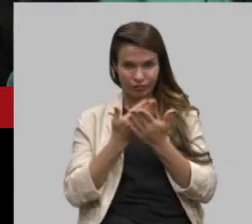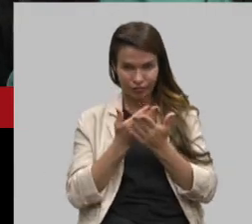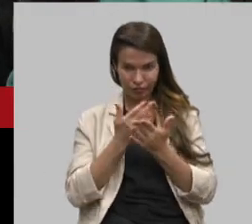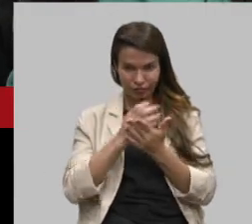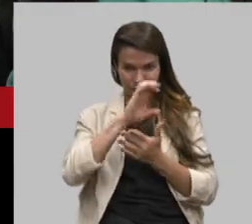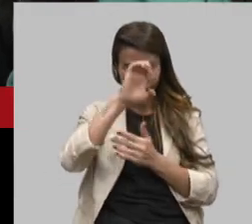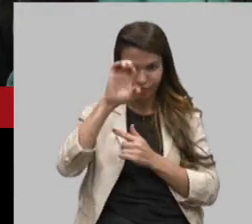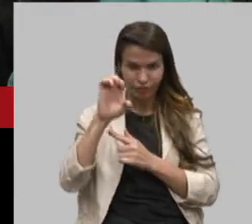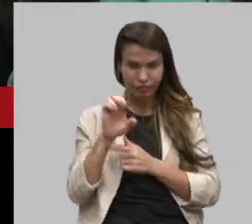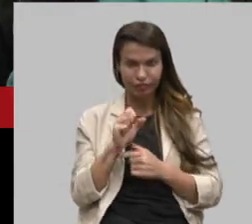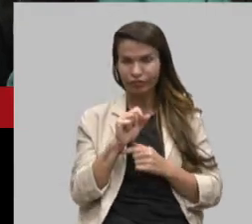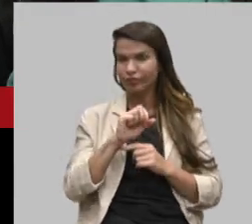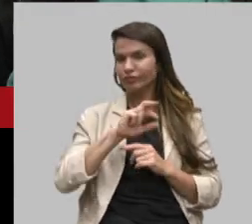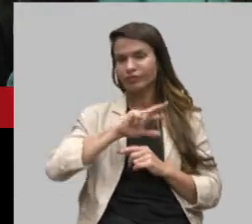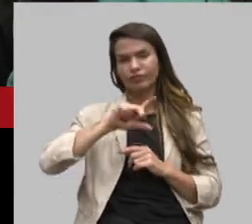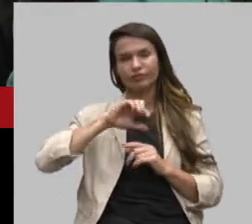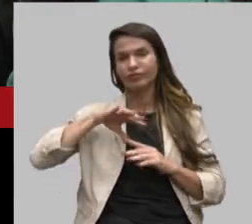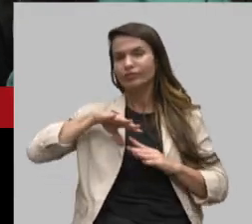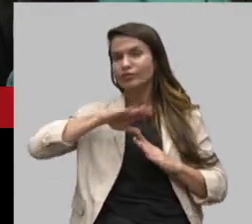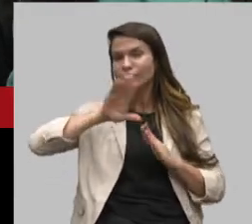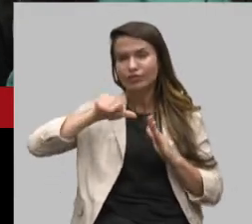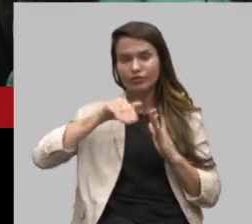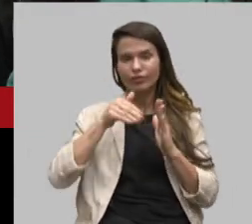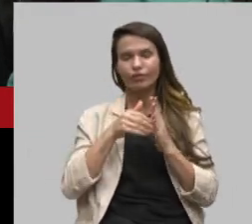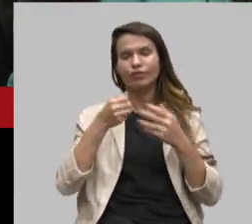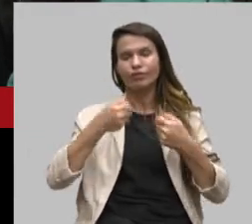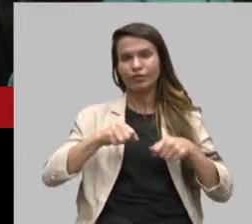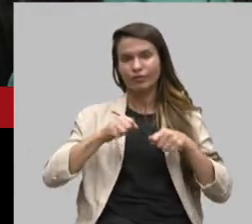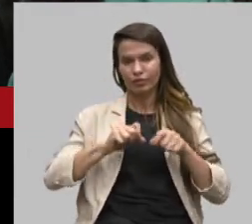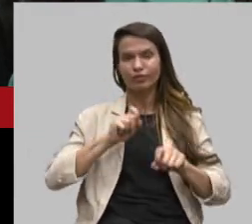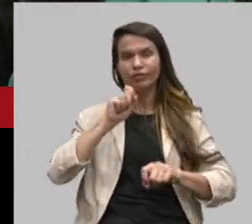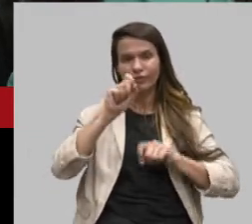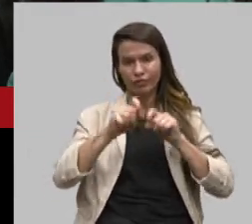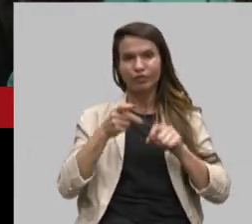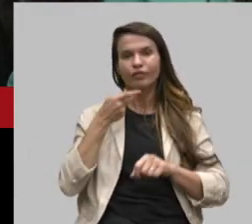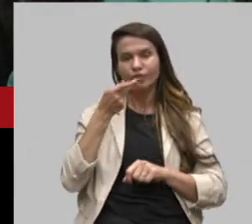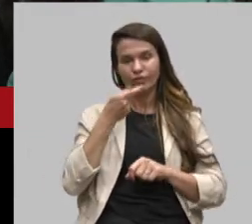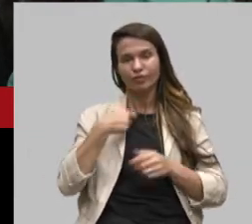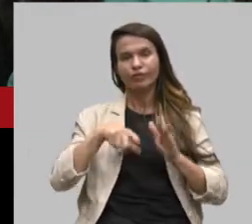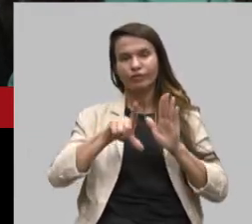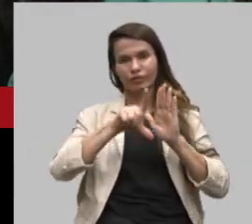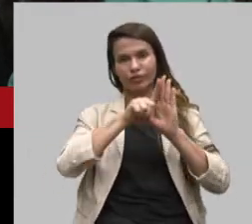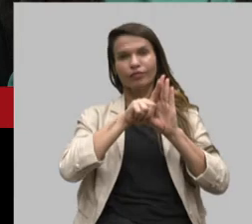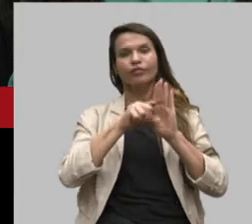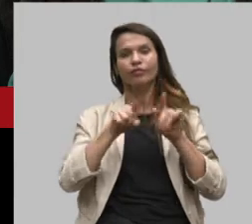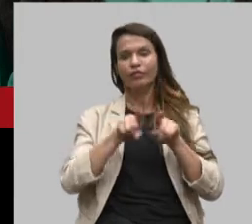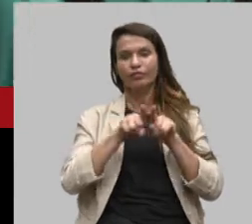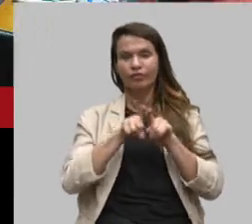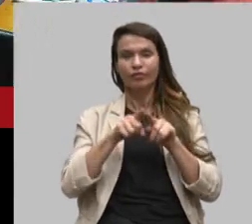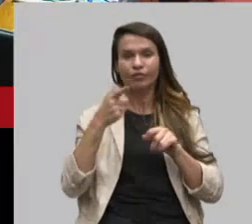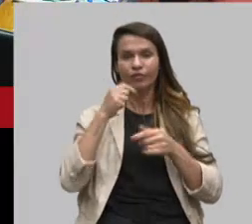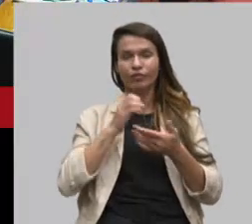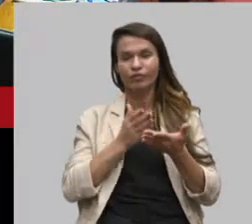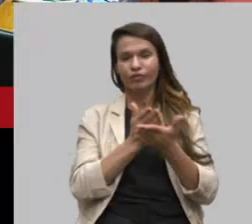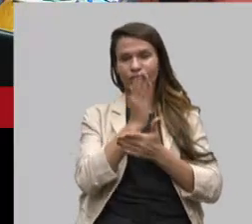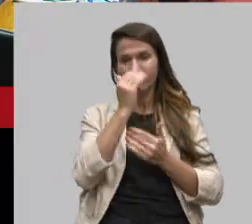são em todas Então existe a necessidade de tá sendo falada essa lei e dela tá sendo aprovada muito